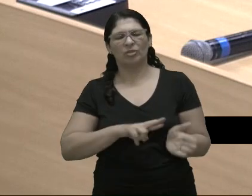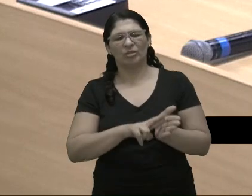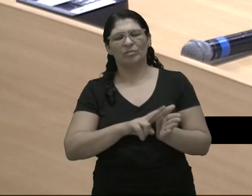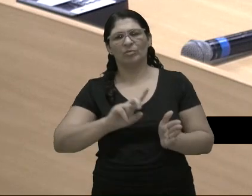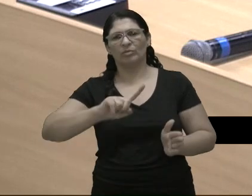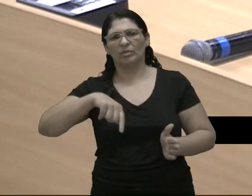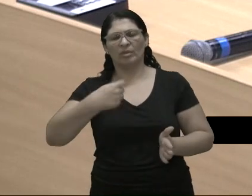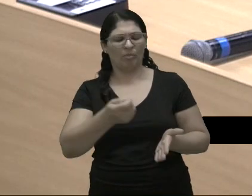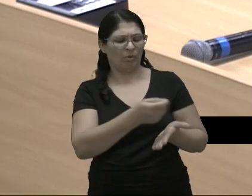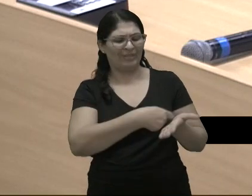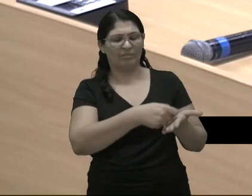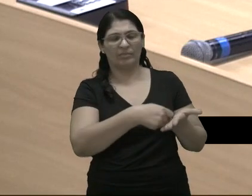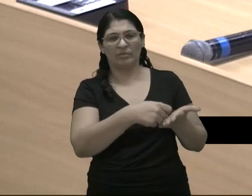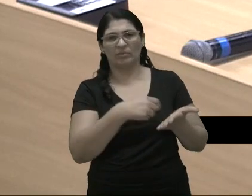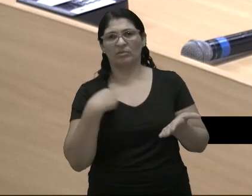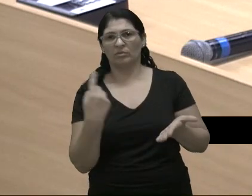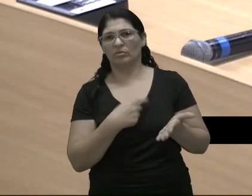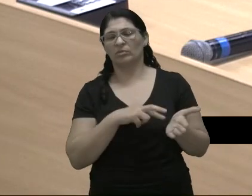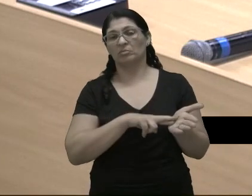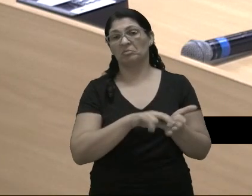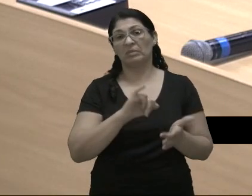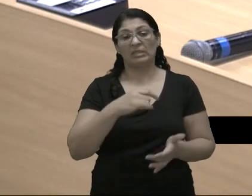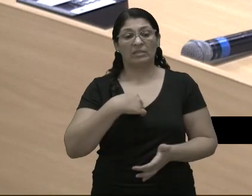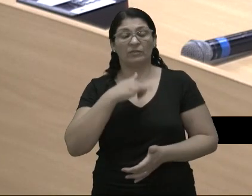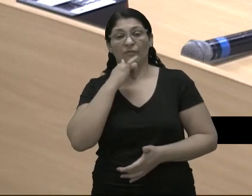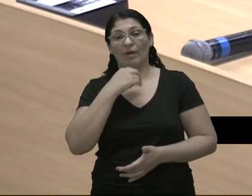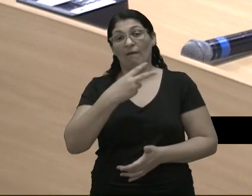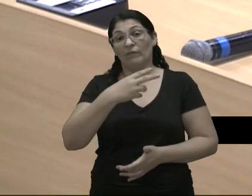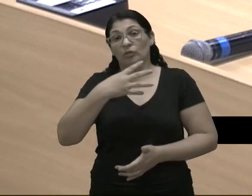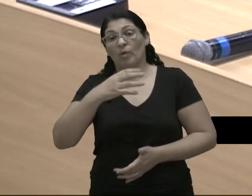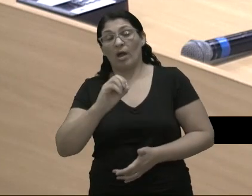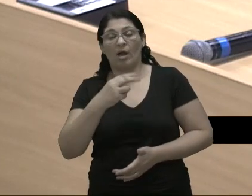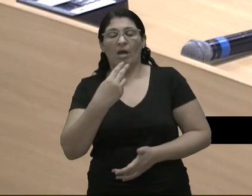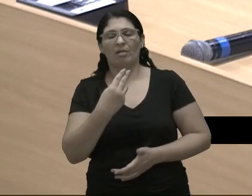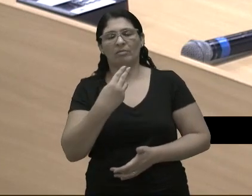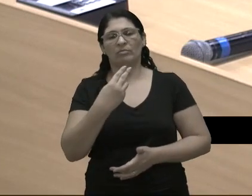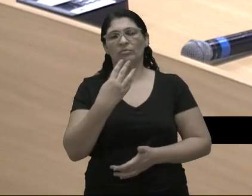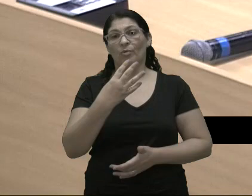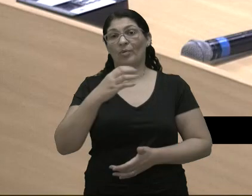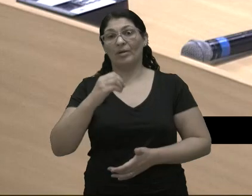que é 24 ou 40, vai ficar vago, entendeu?